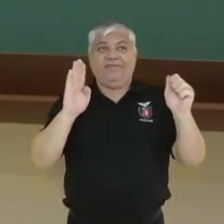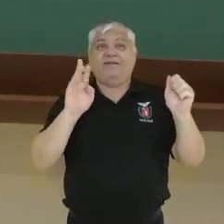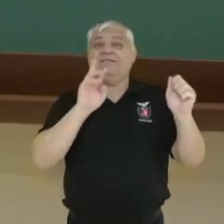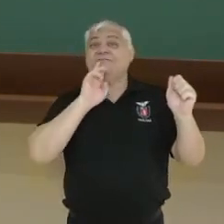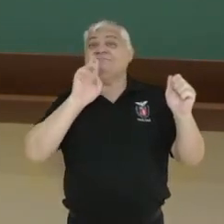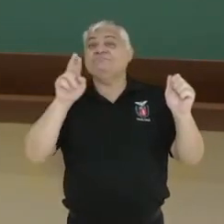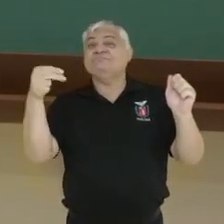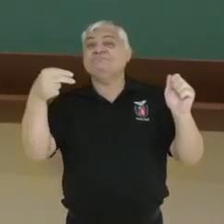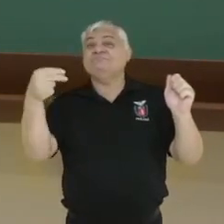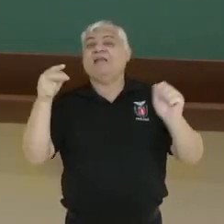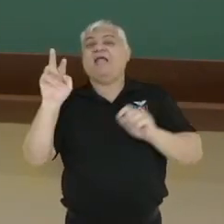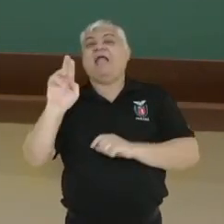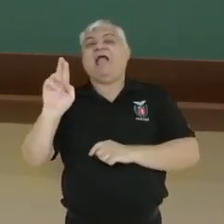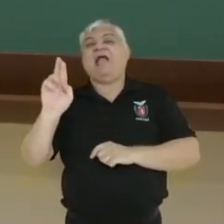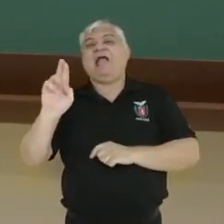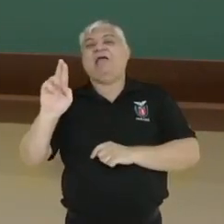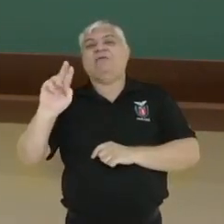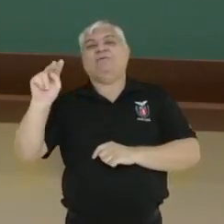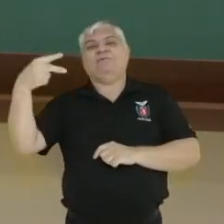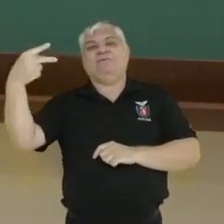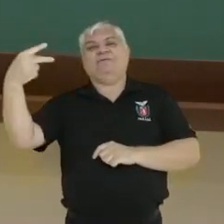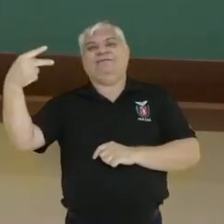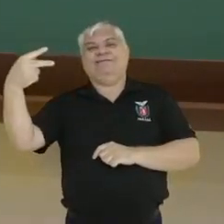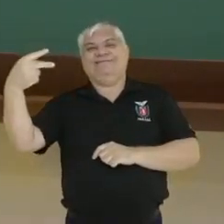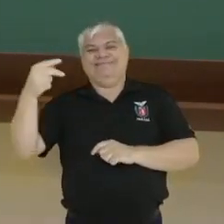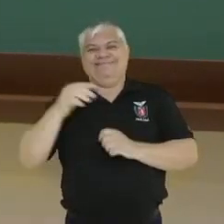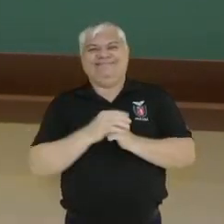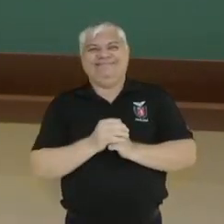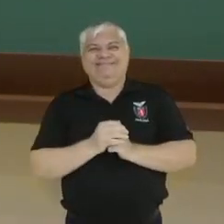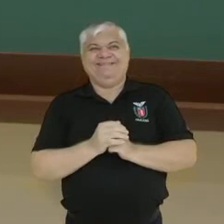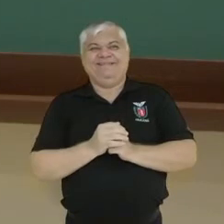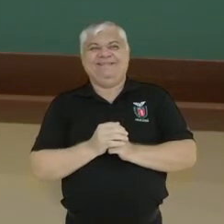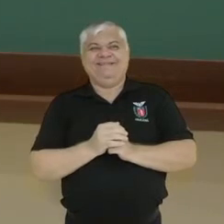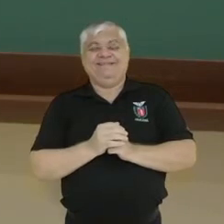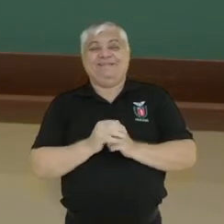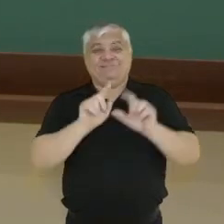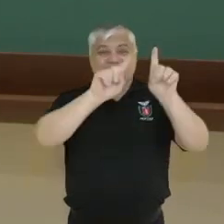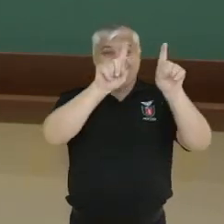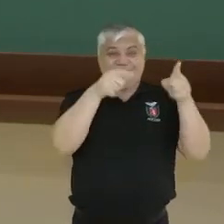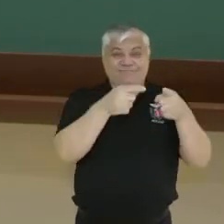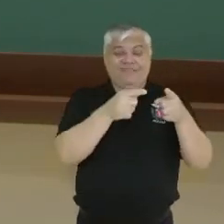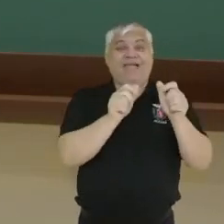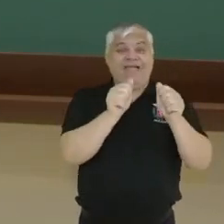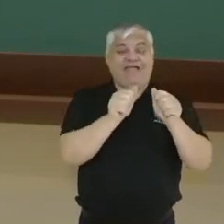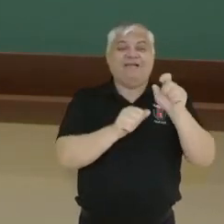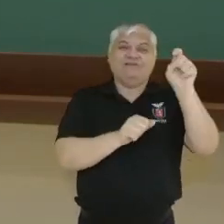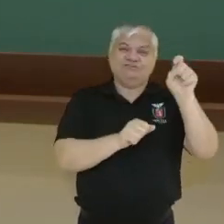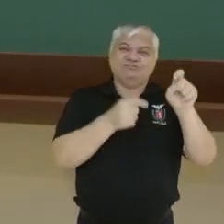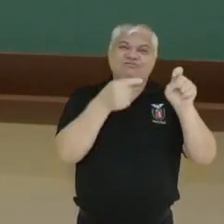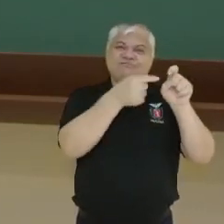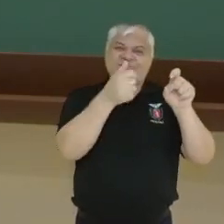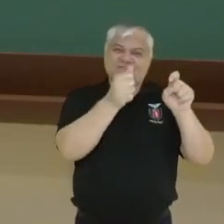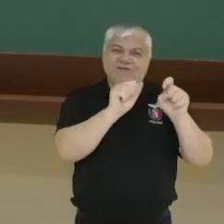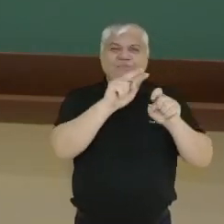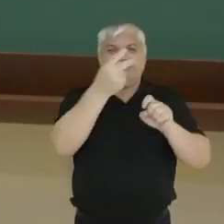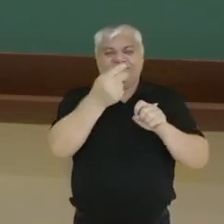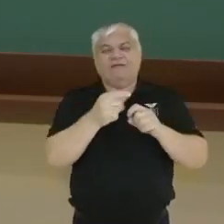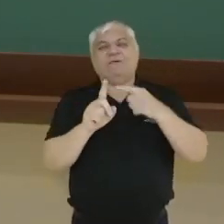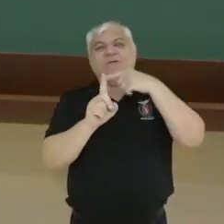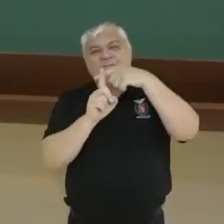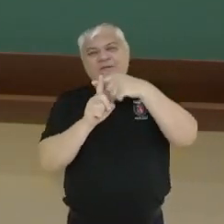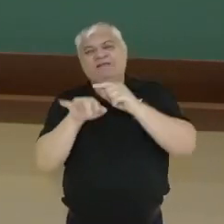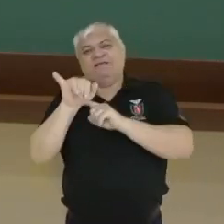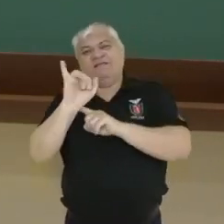está o raio ao quadrado, né? Lembrando lá que aqui é o valor de A, como eu estava falando, x menos A ao quadrado, mais